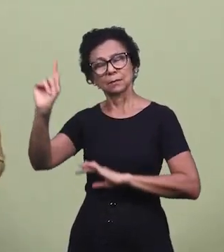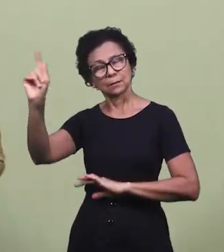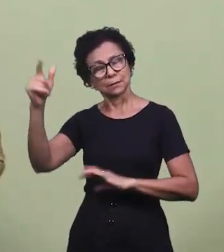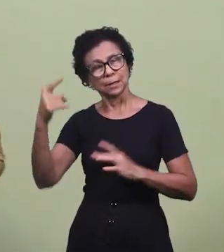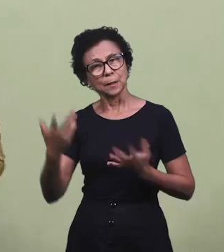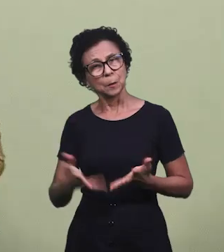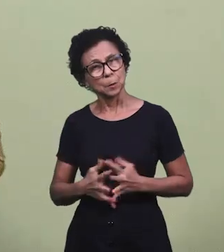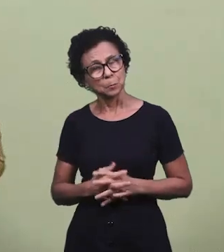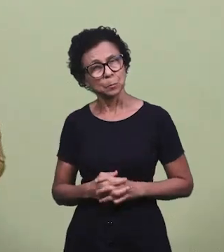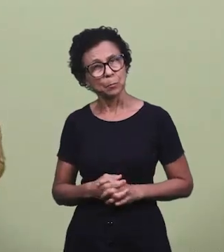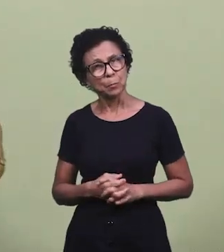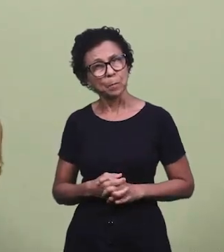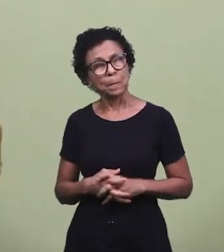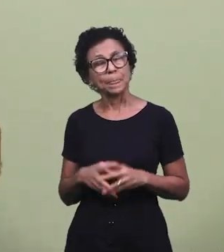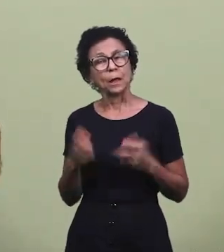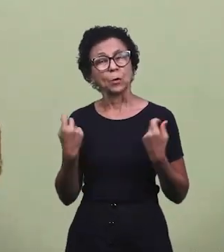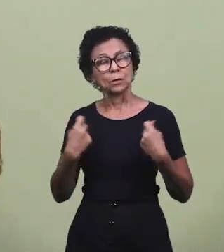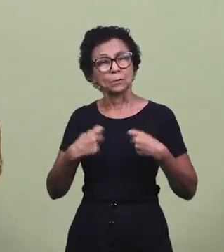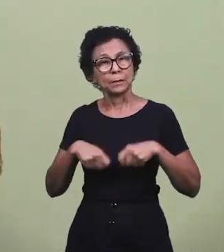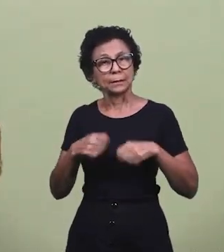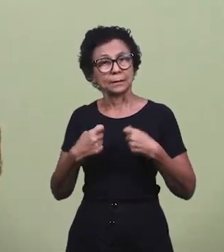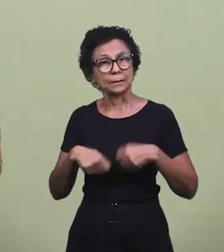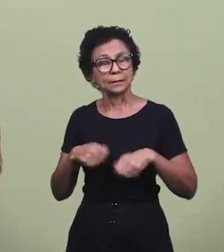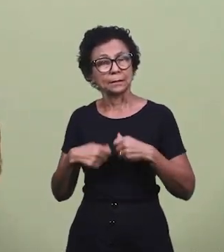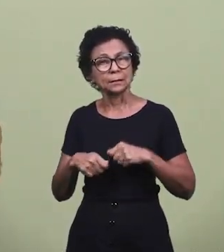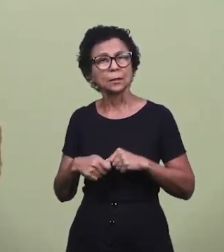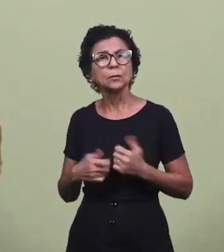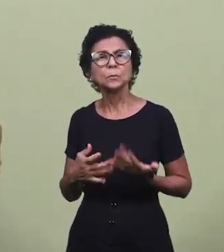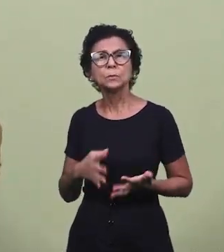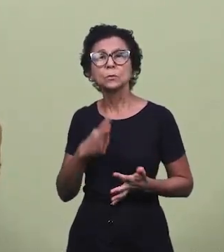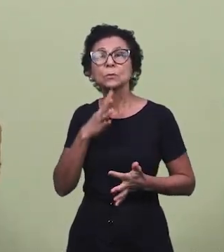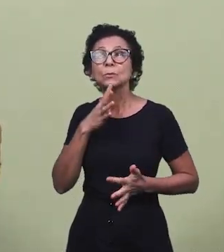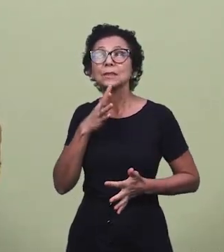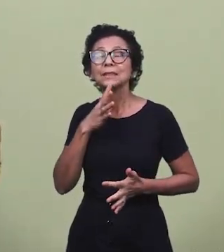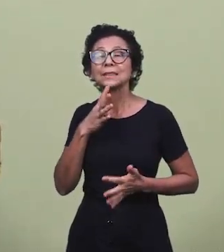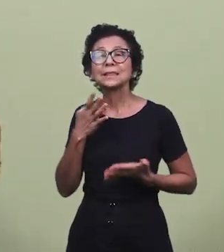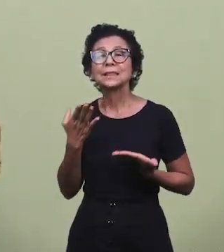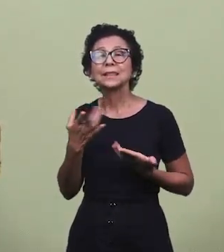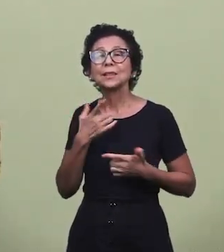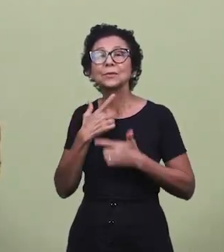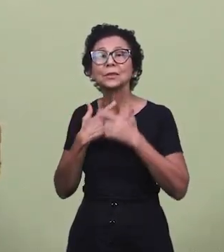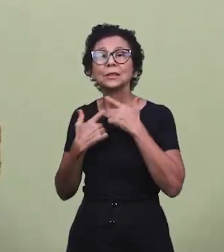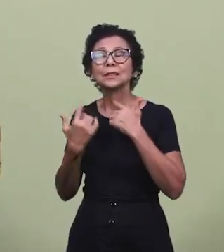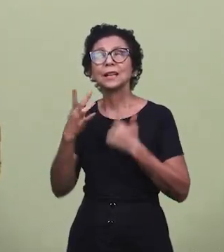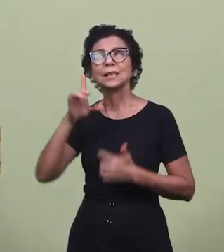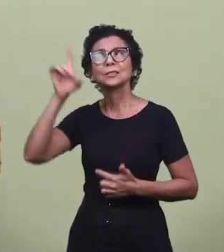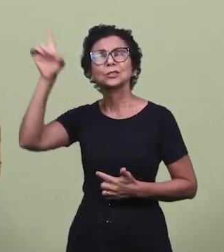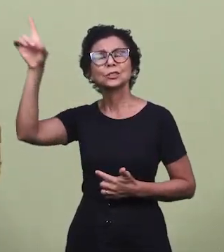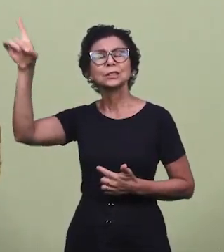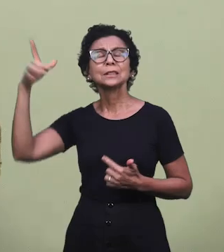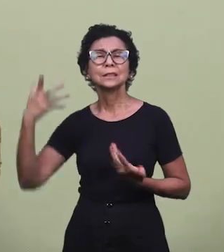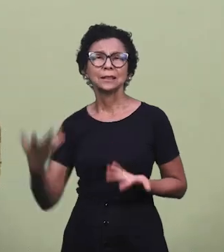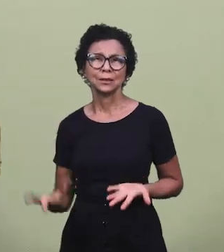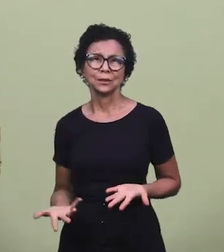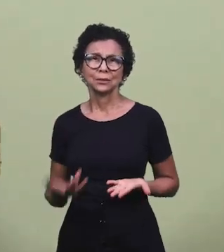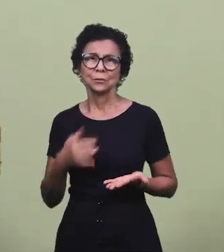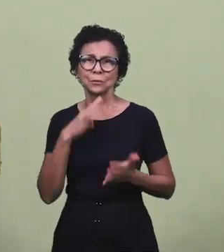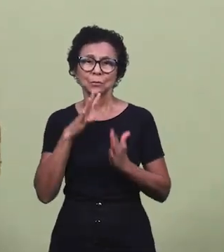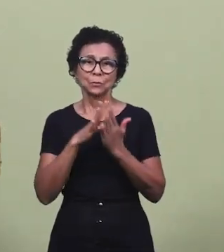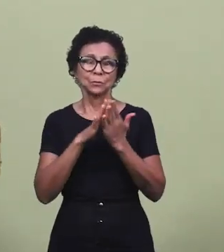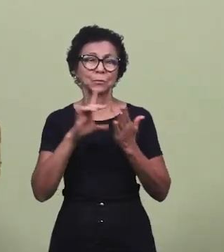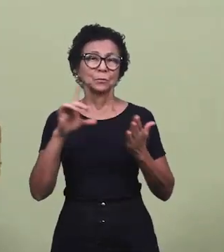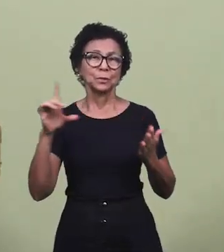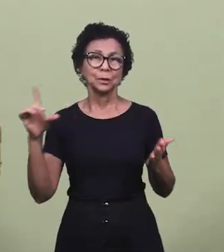conhecimento de Deus, e é para isso e é por isso que a palavra nos fala. Não vos conformar com esse mundo,